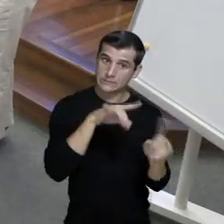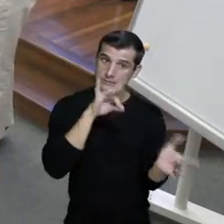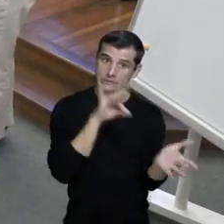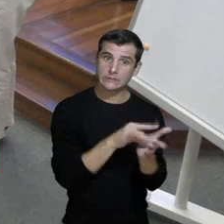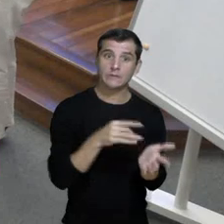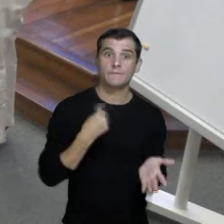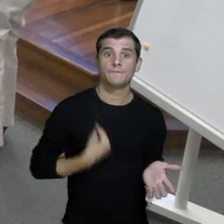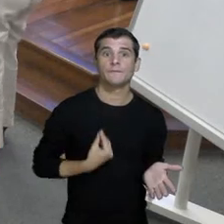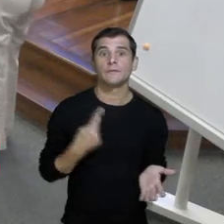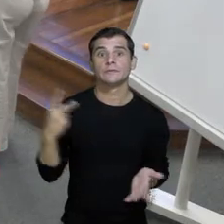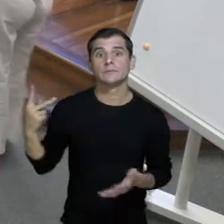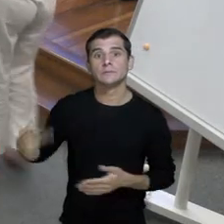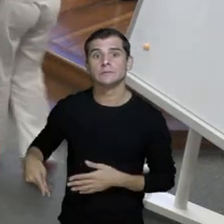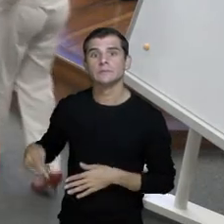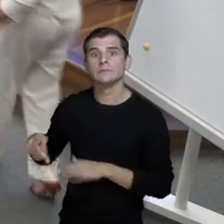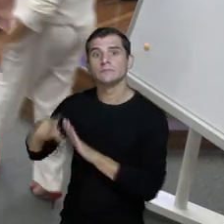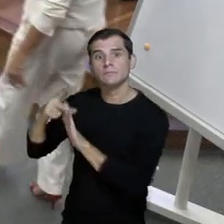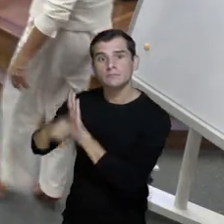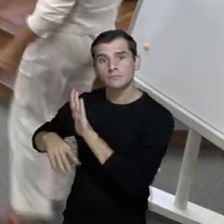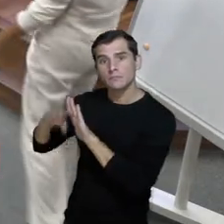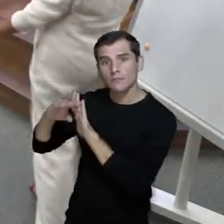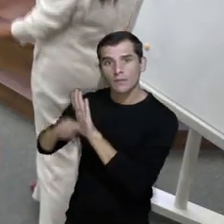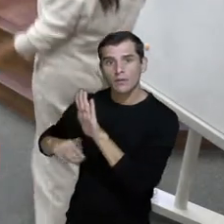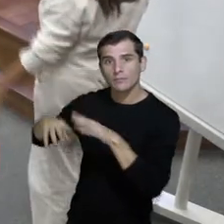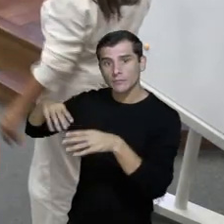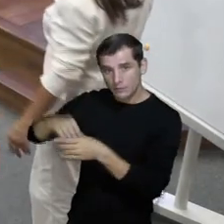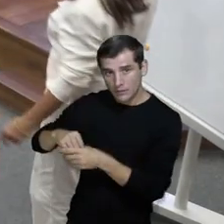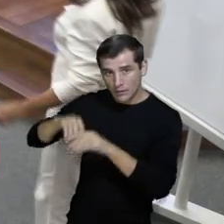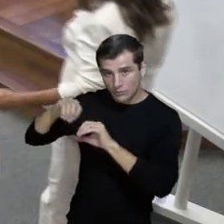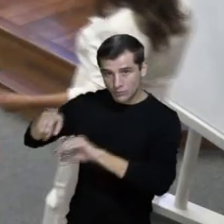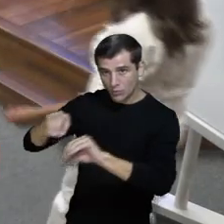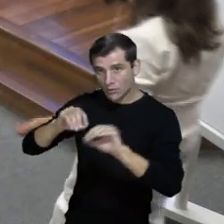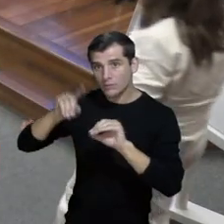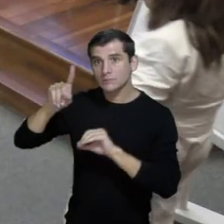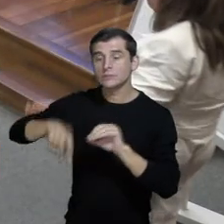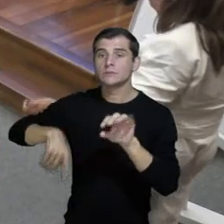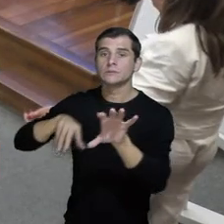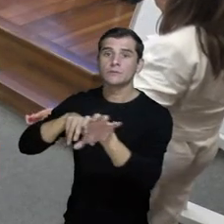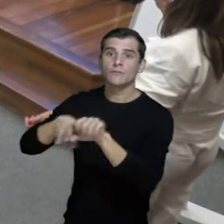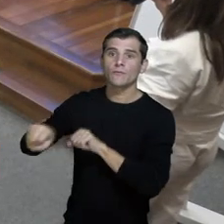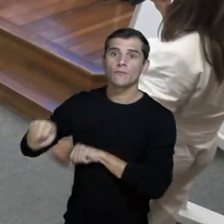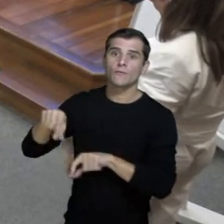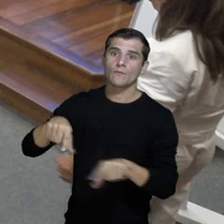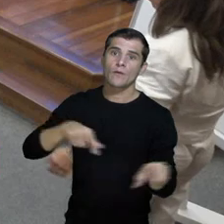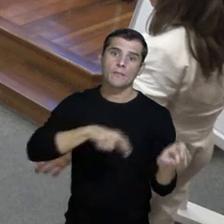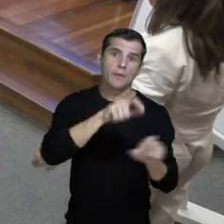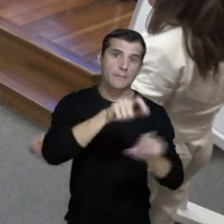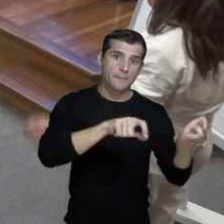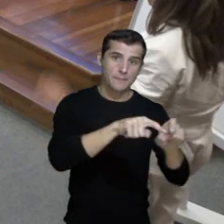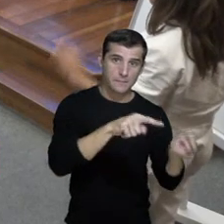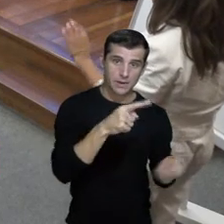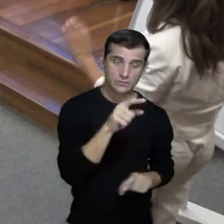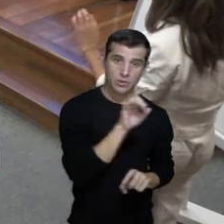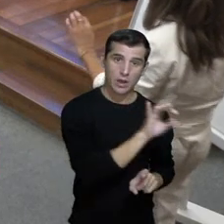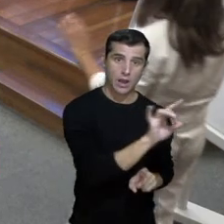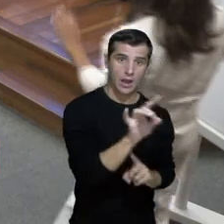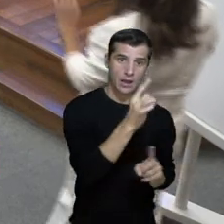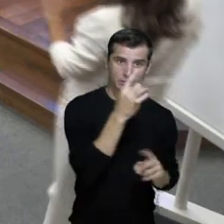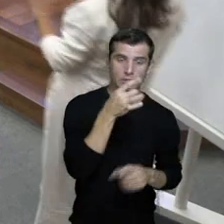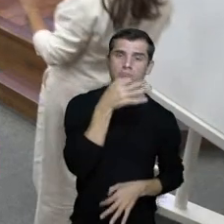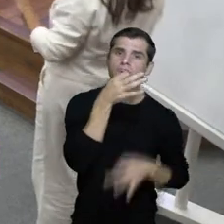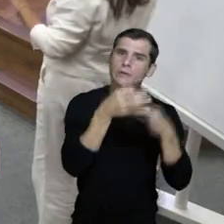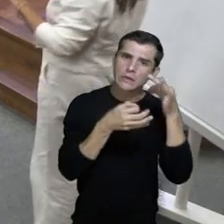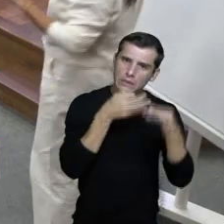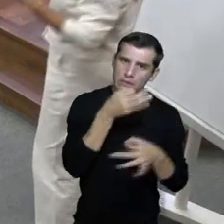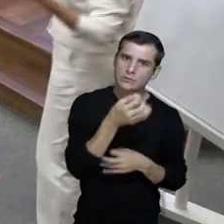a gente pode ver dentro do componente da educação é a formação de indivíduos críticos conscientes capacitados para exercer